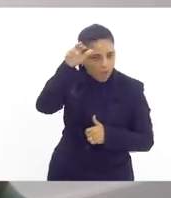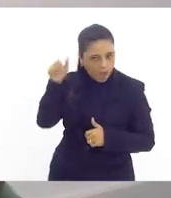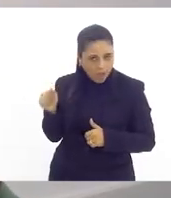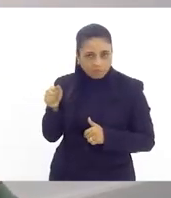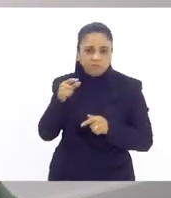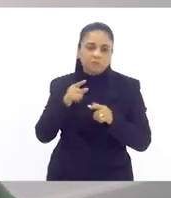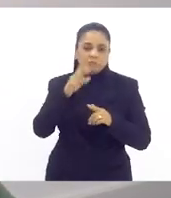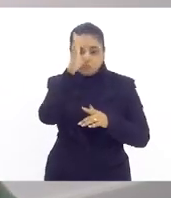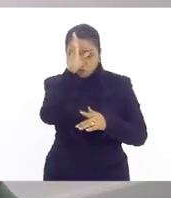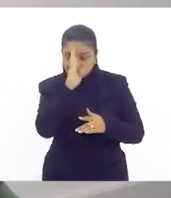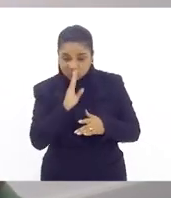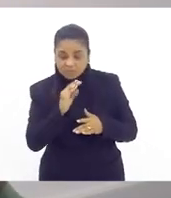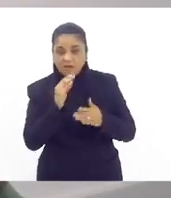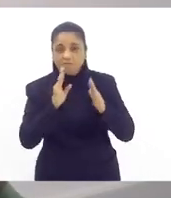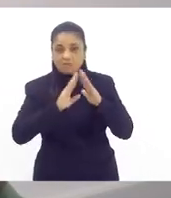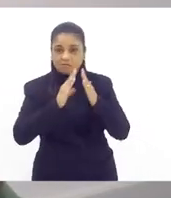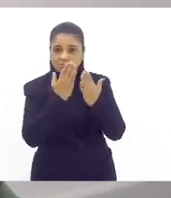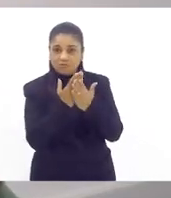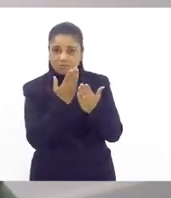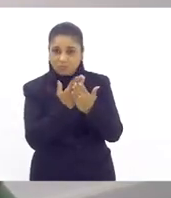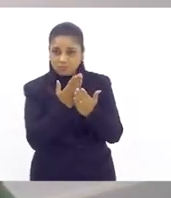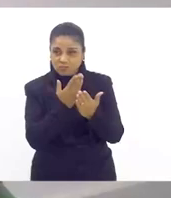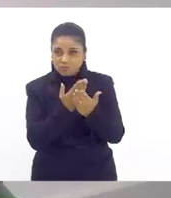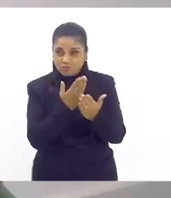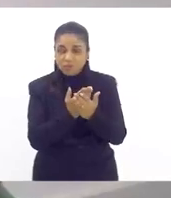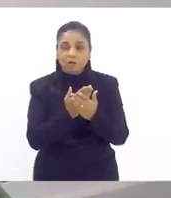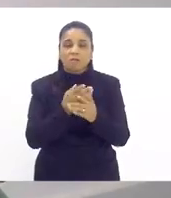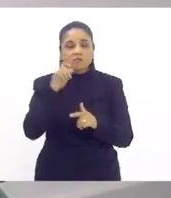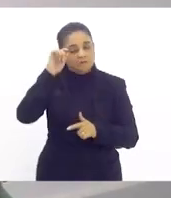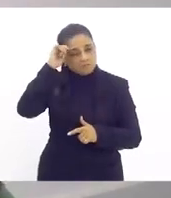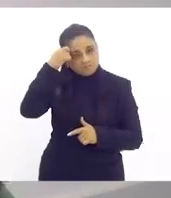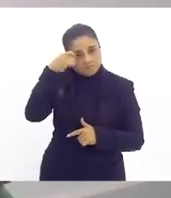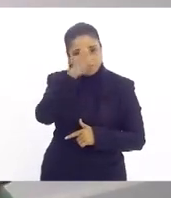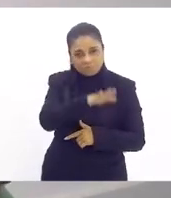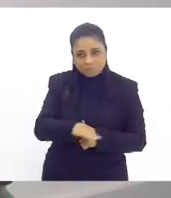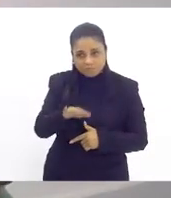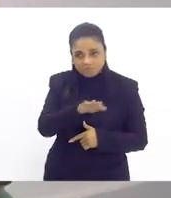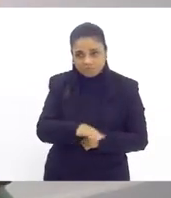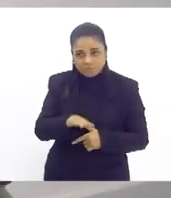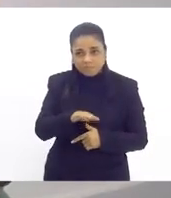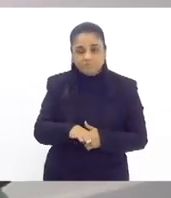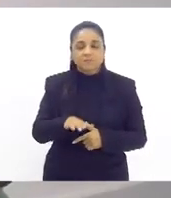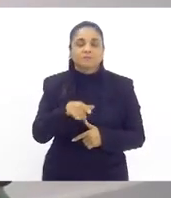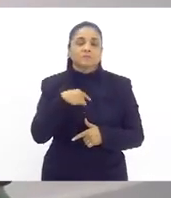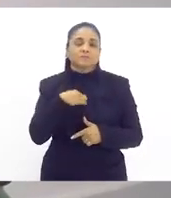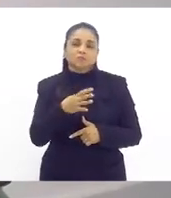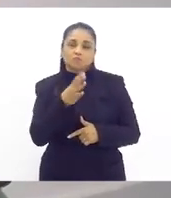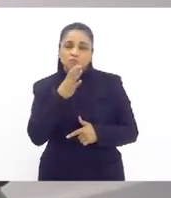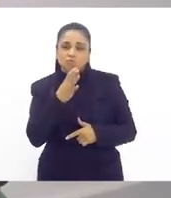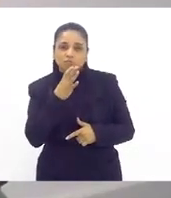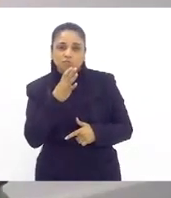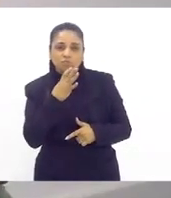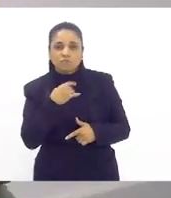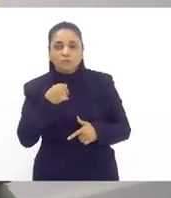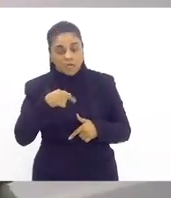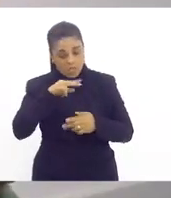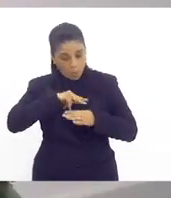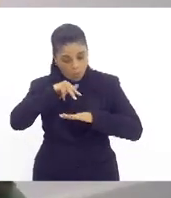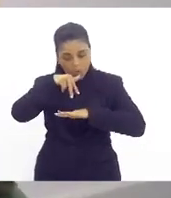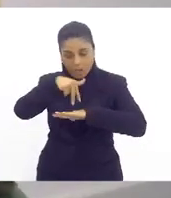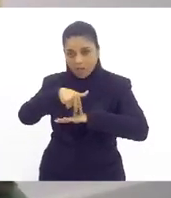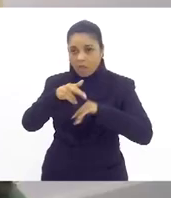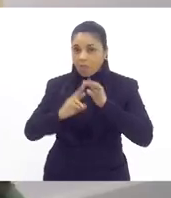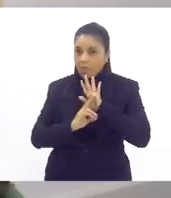de graça porque a gente quer que as crianças pretas Os Pretos se reconheça e a gente quer saber na verdade eu tô aqui né